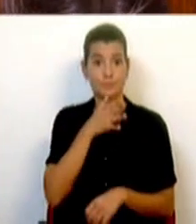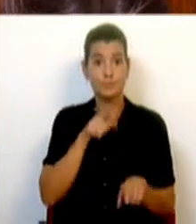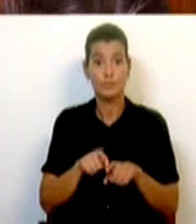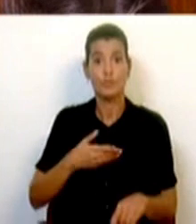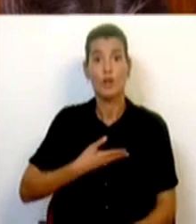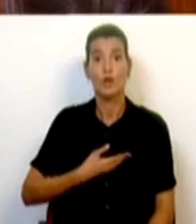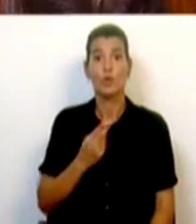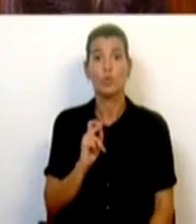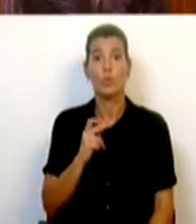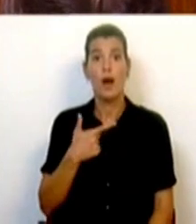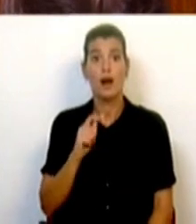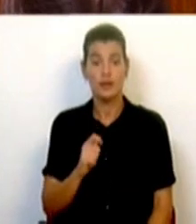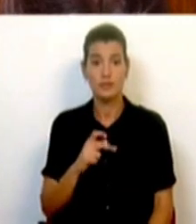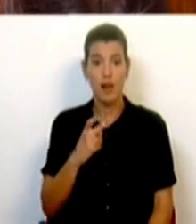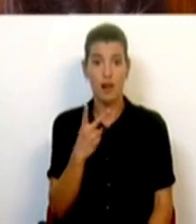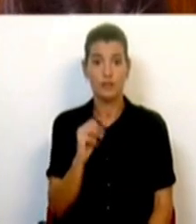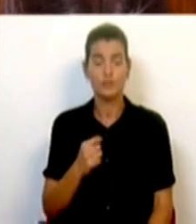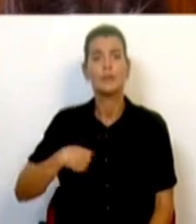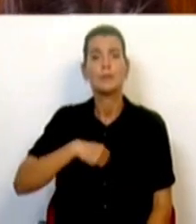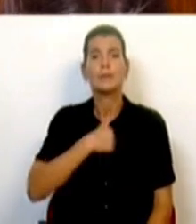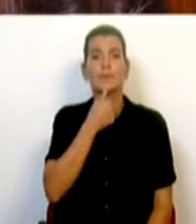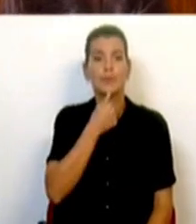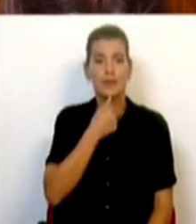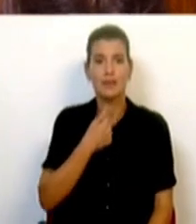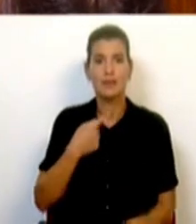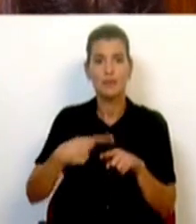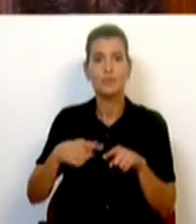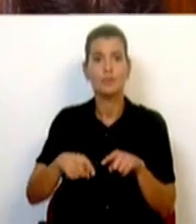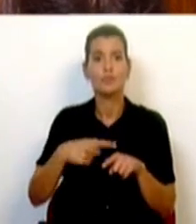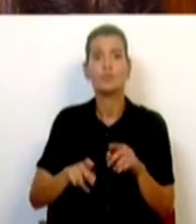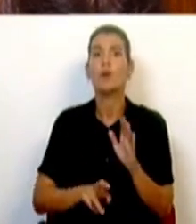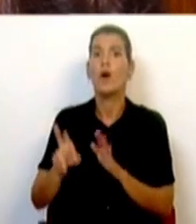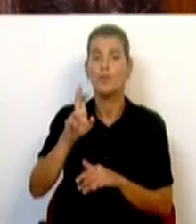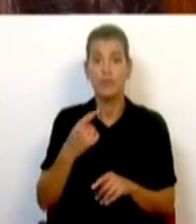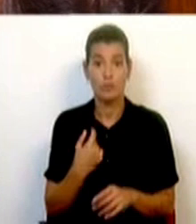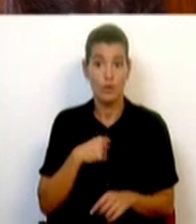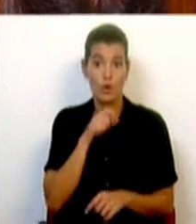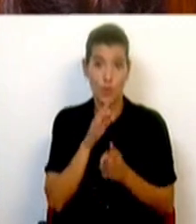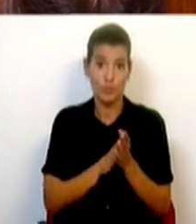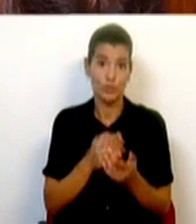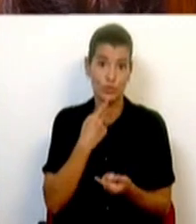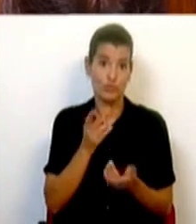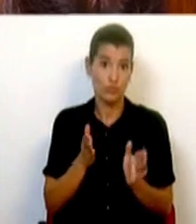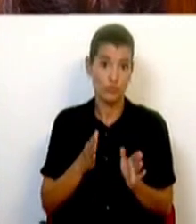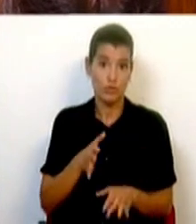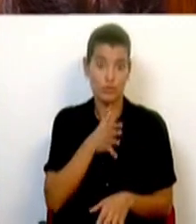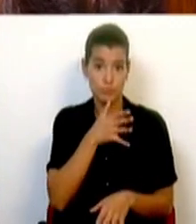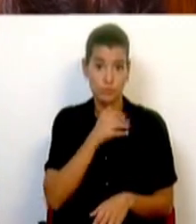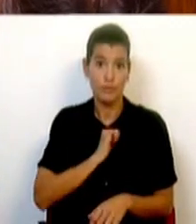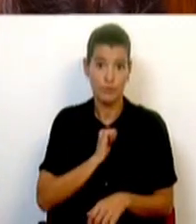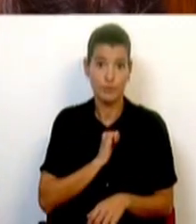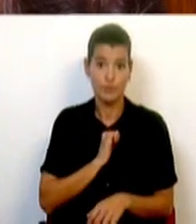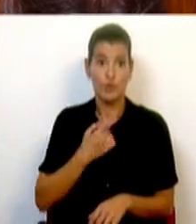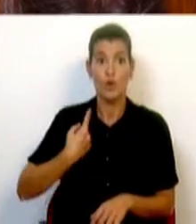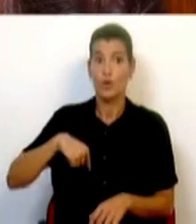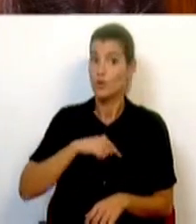Duarte Alves o que fazemos perante o aumento das prestações. Como tive a oportunidade de referir na minha intervenção,